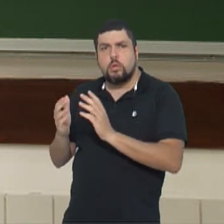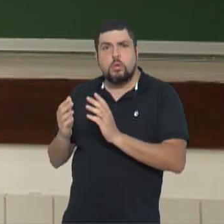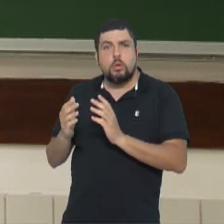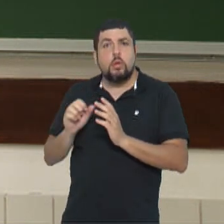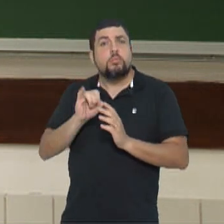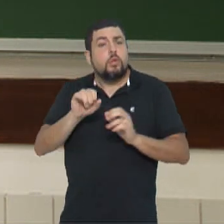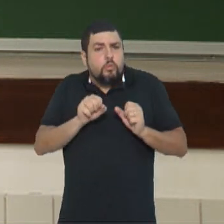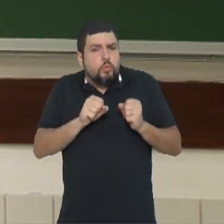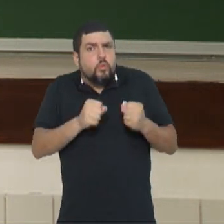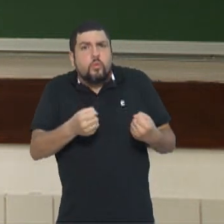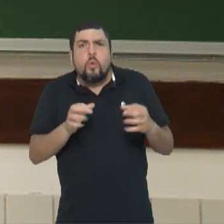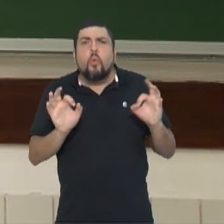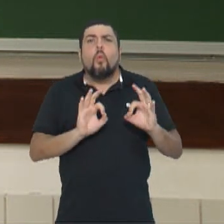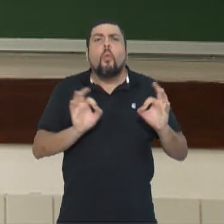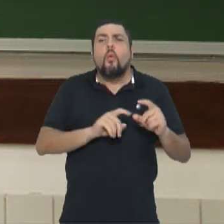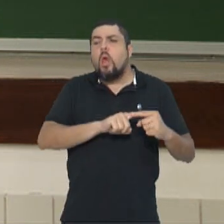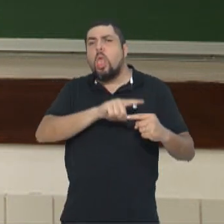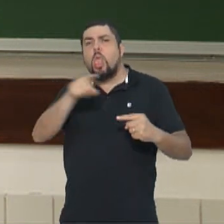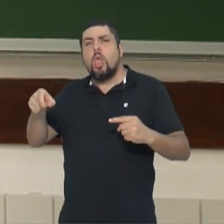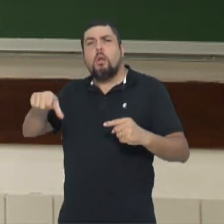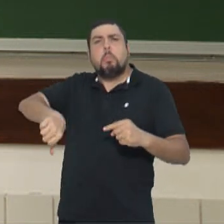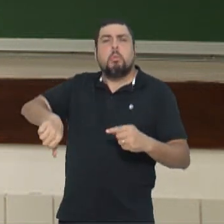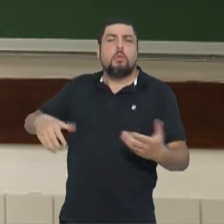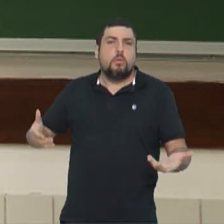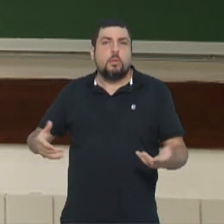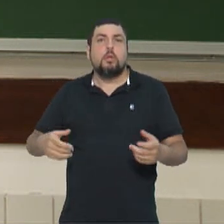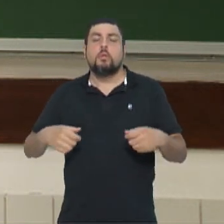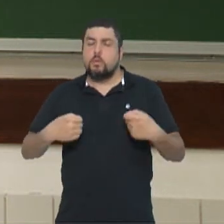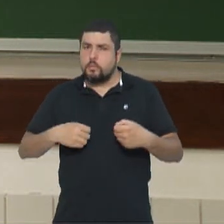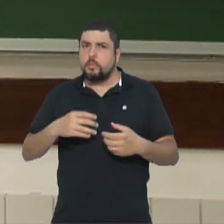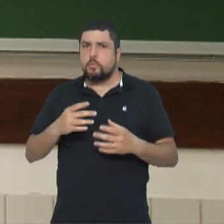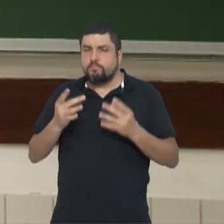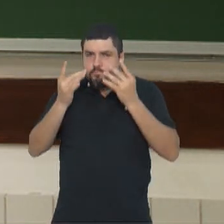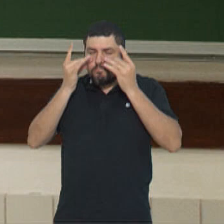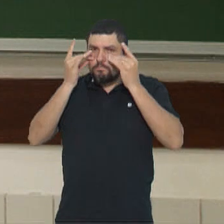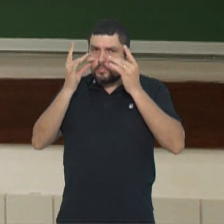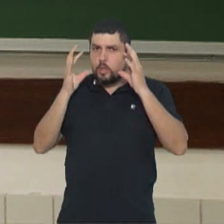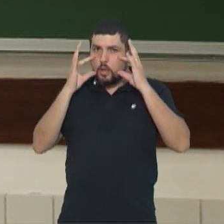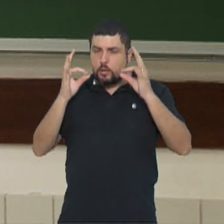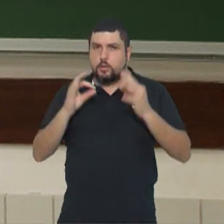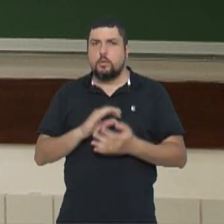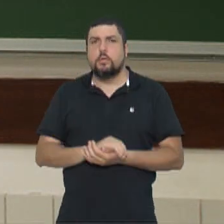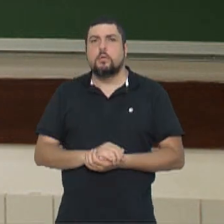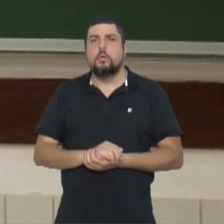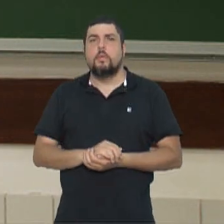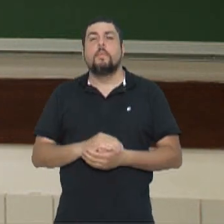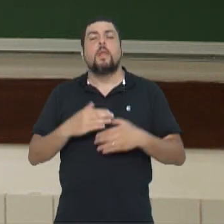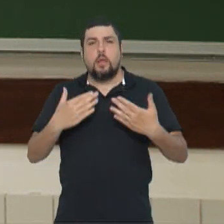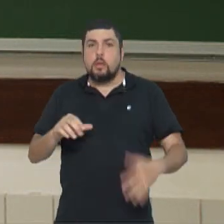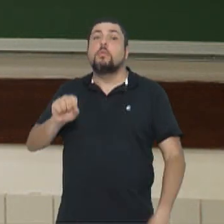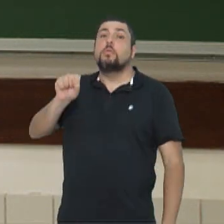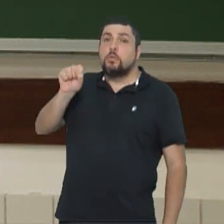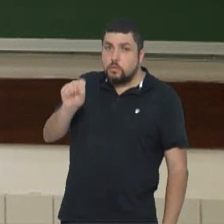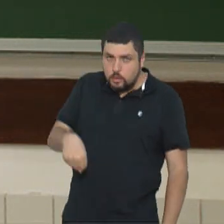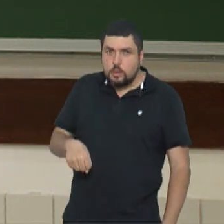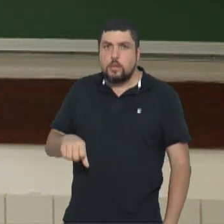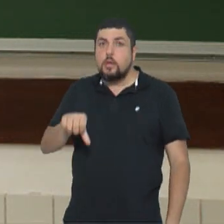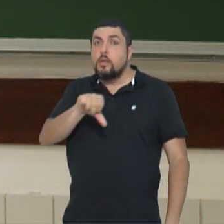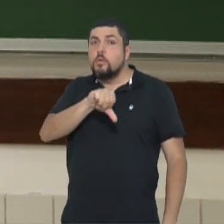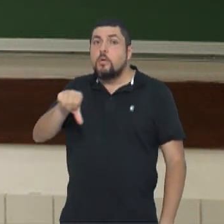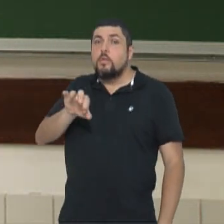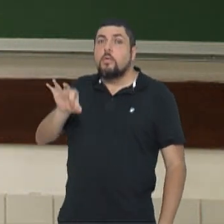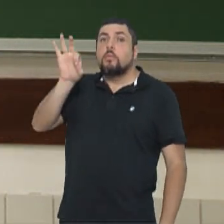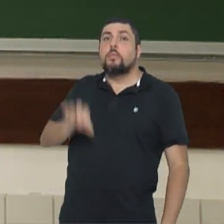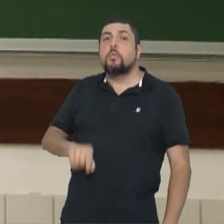ter. Então, a gente precisa ser realista, né? Nesse sentido, tá? Então, com certeza, sim, 99% do